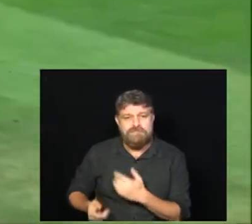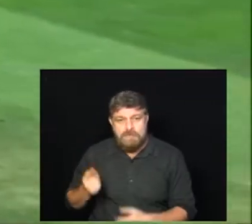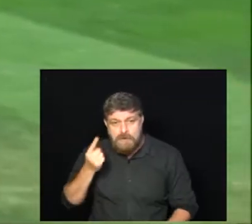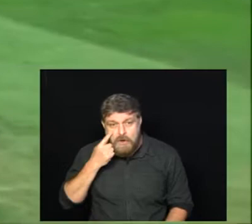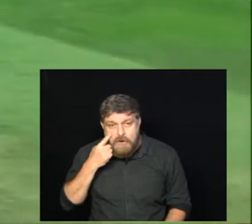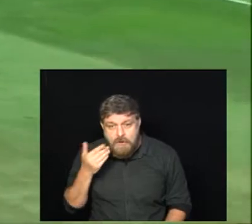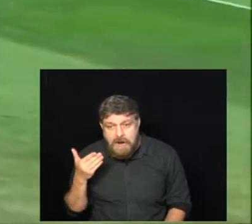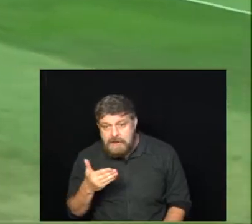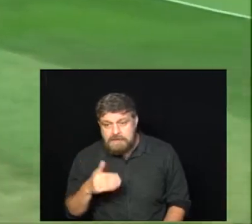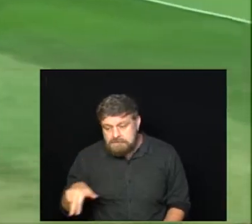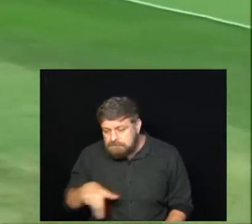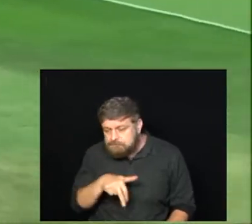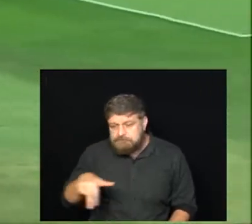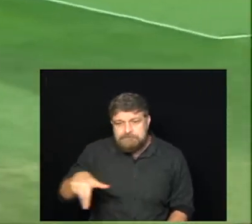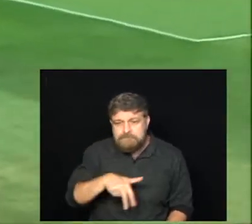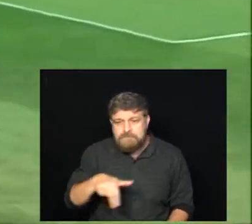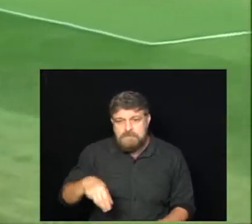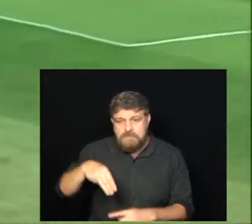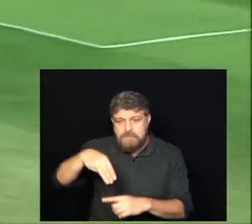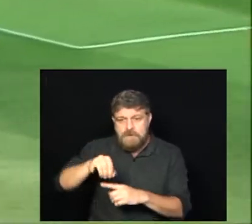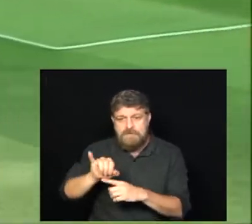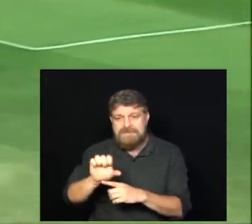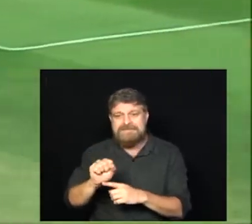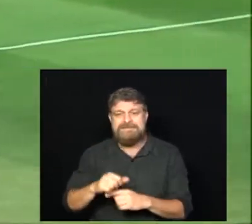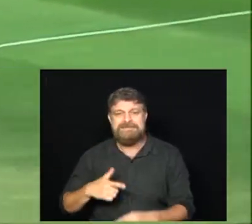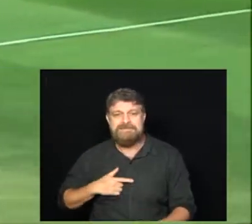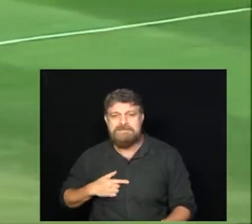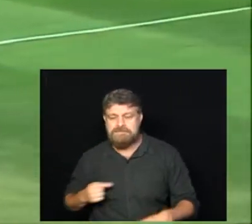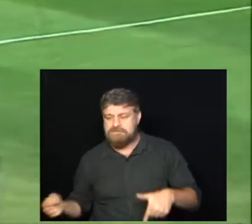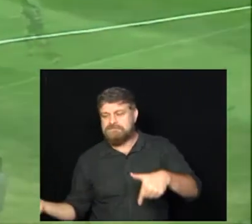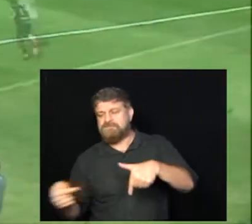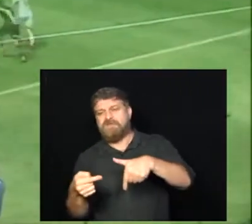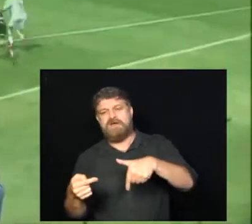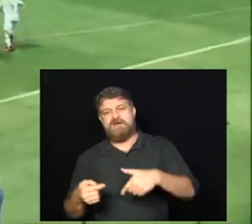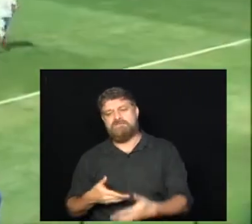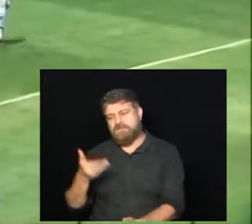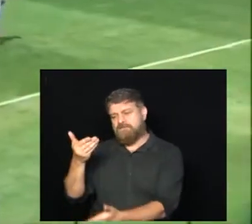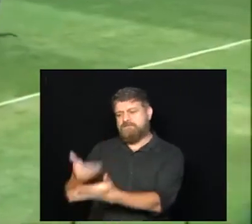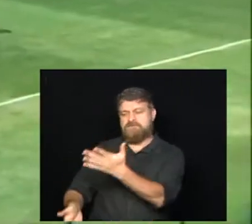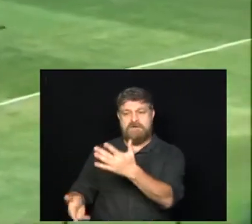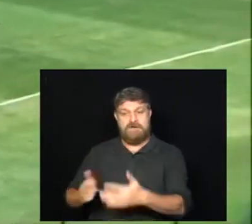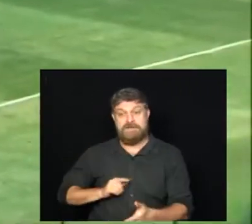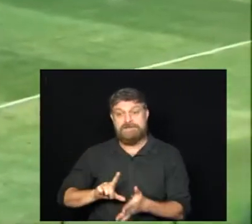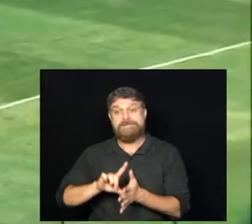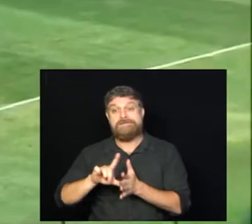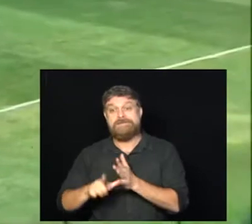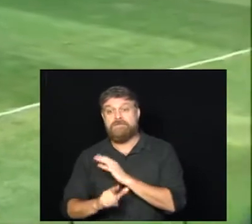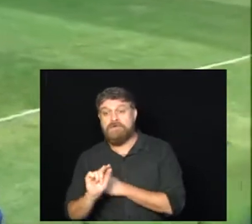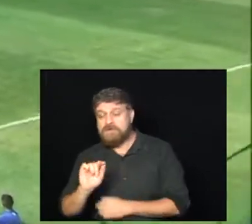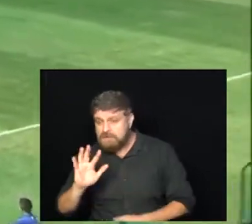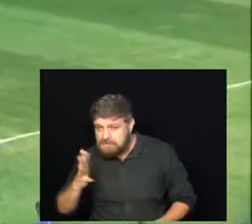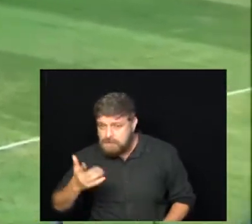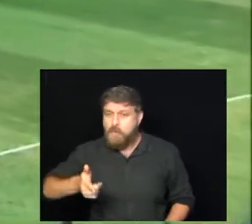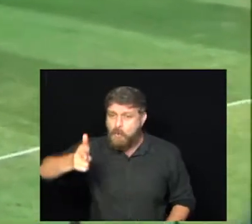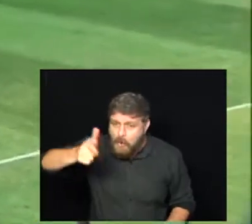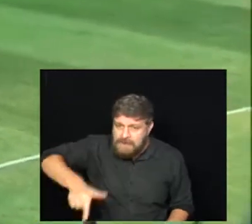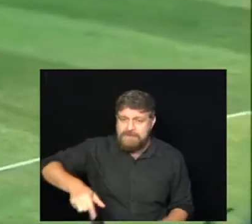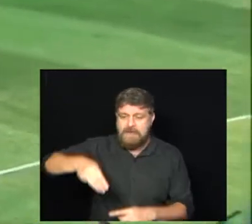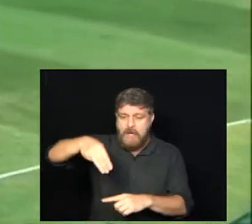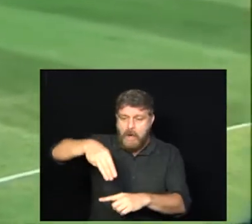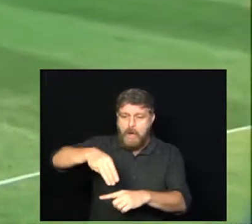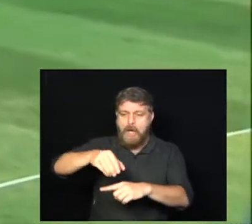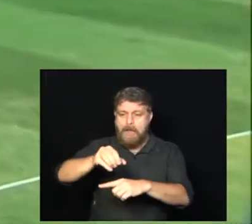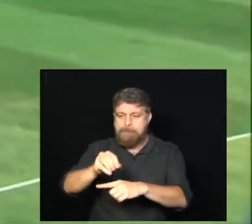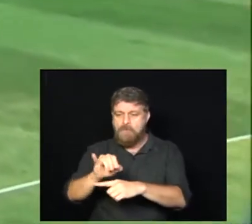com Fecim, Moisés chutou na rede, pelo lado de fora. Pouco depois, de novo ele, Moisés,